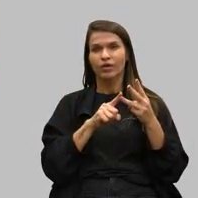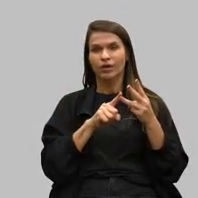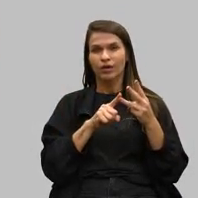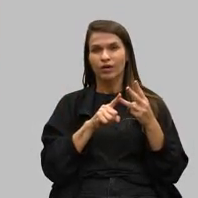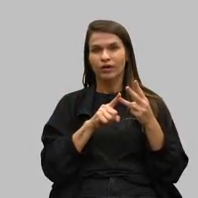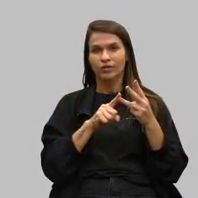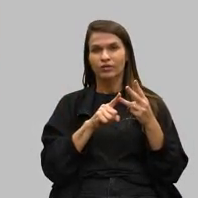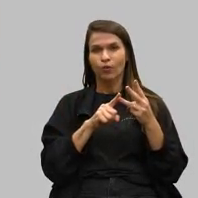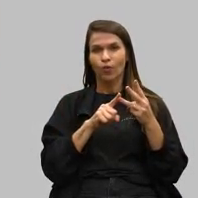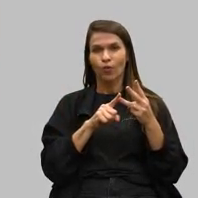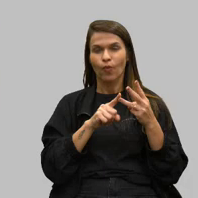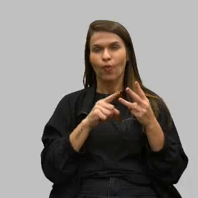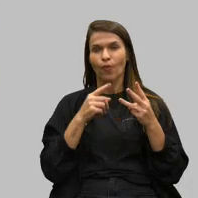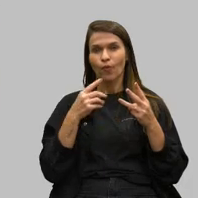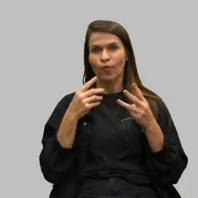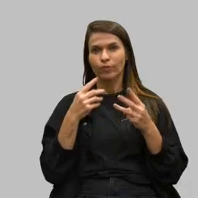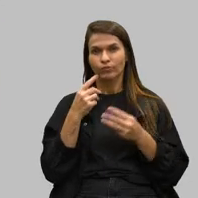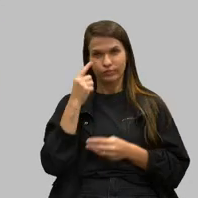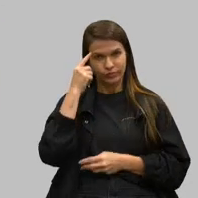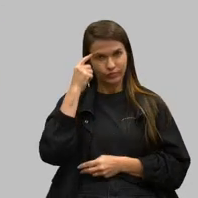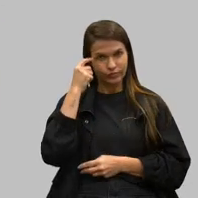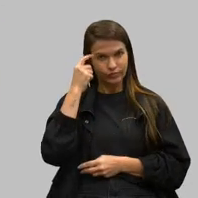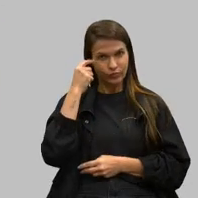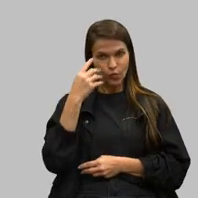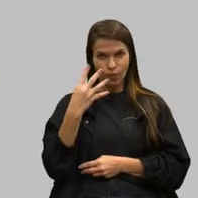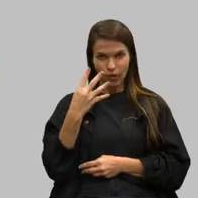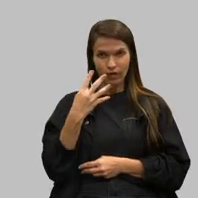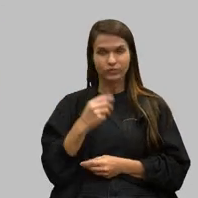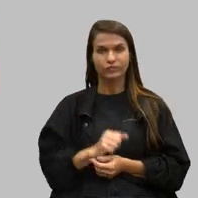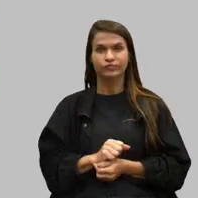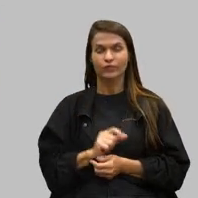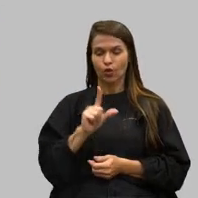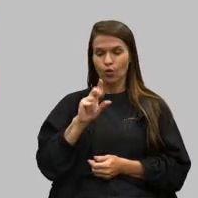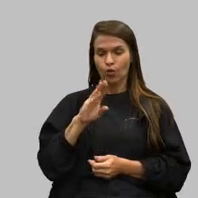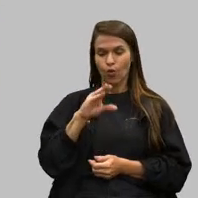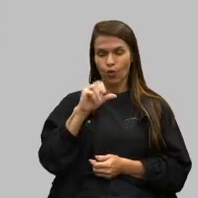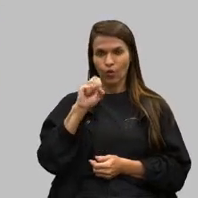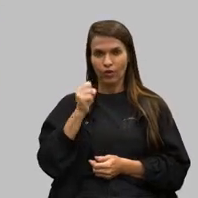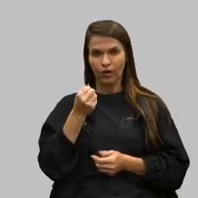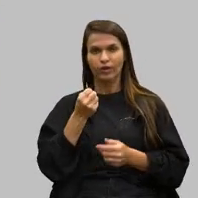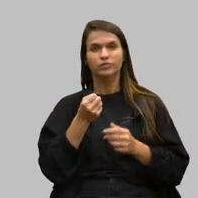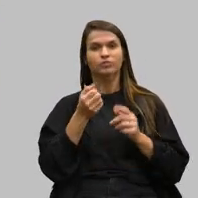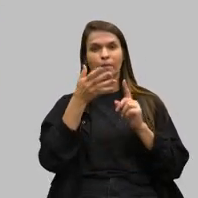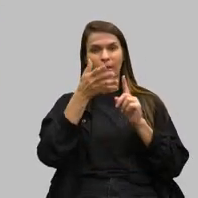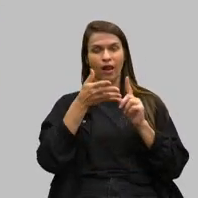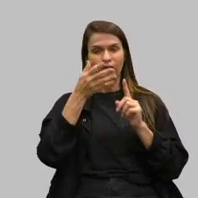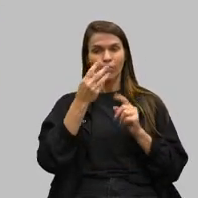com quatro, não é? Então, o Lucas Lasmar com a palavra por três minutos.